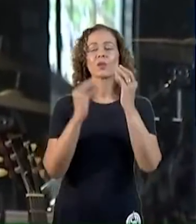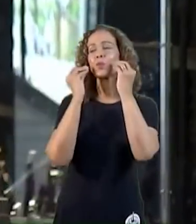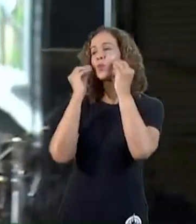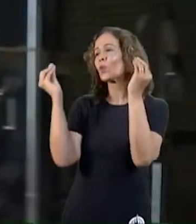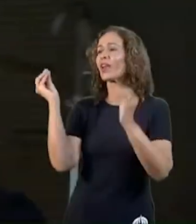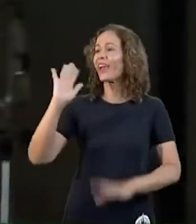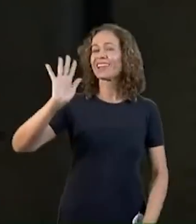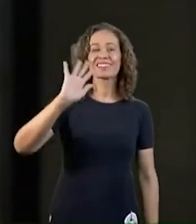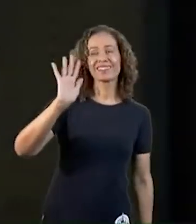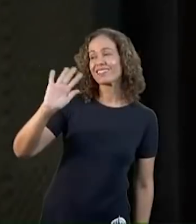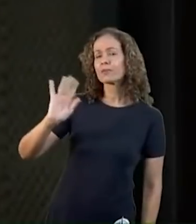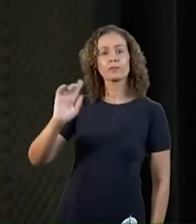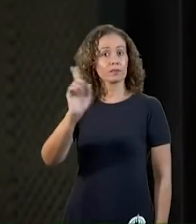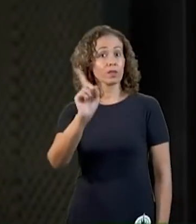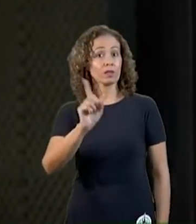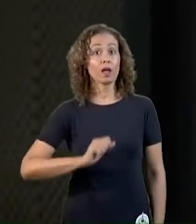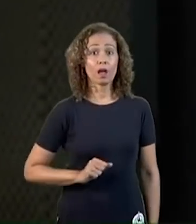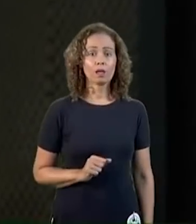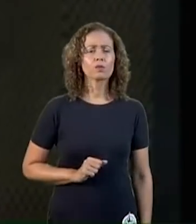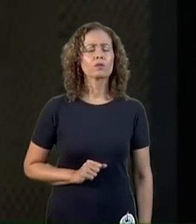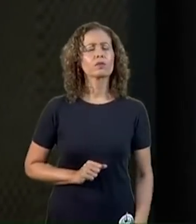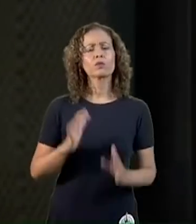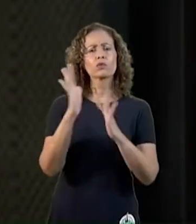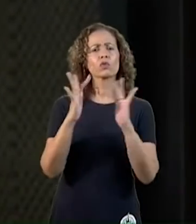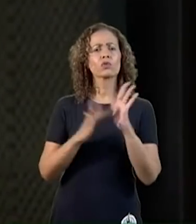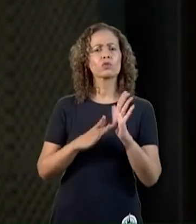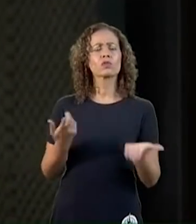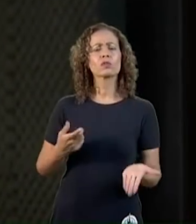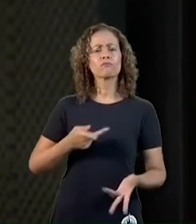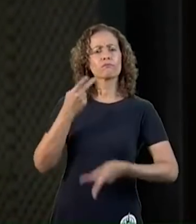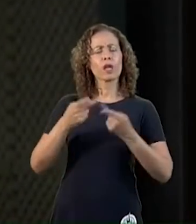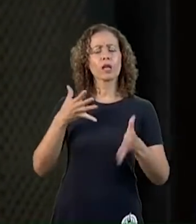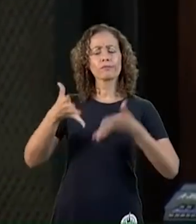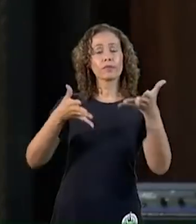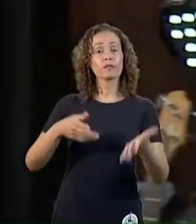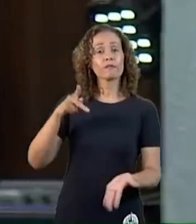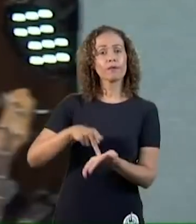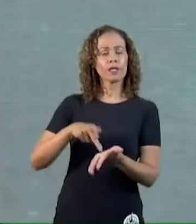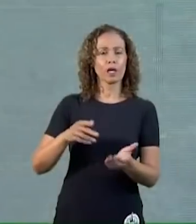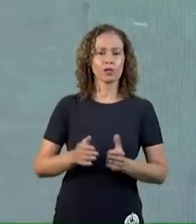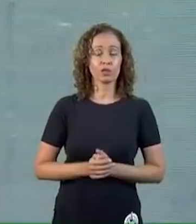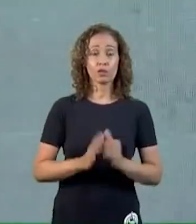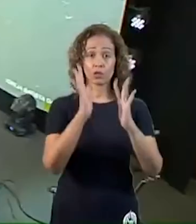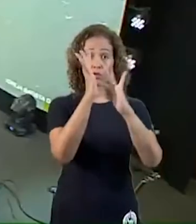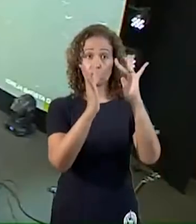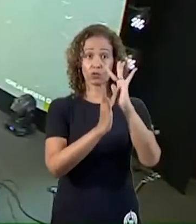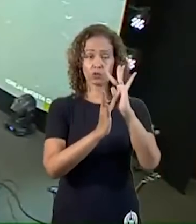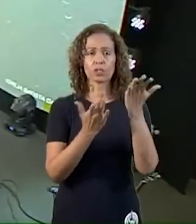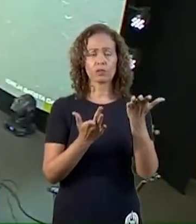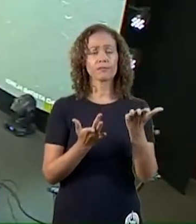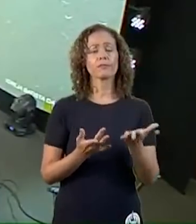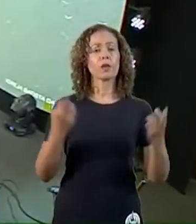Miss. Ele não era um concorrente do The Voice. As pessoas acham. Ai, é porque a Bíblia fala que ele é um cordeiro. Quando ele veio a primeira vez, todo